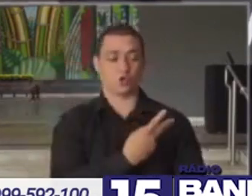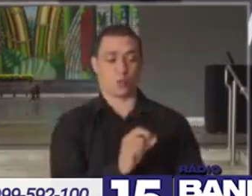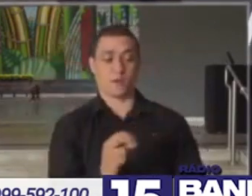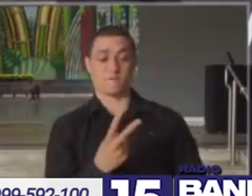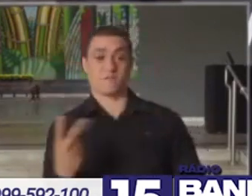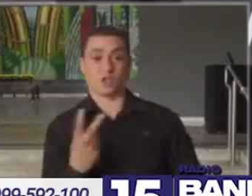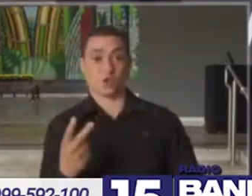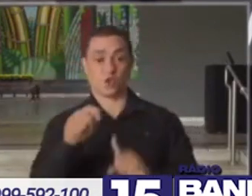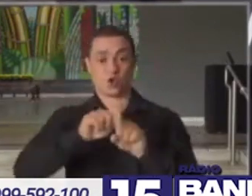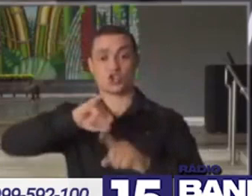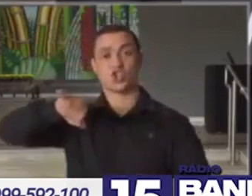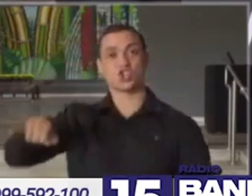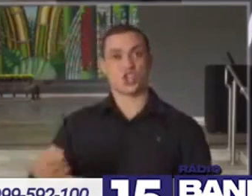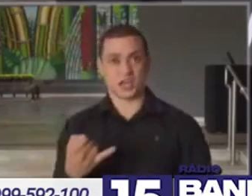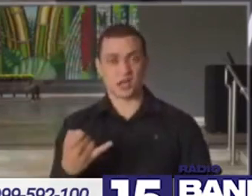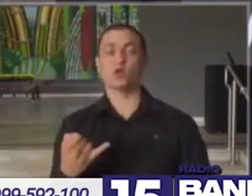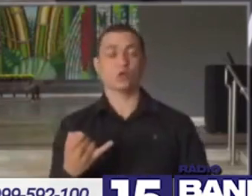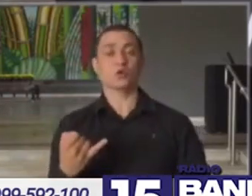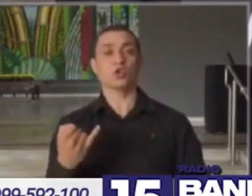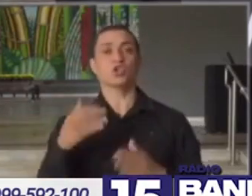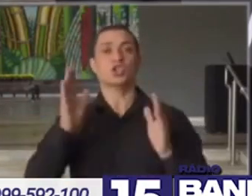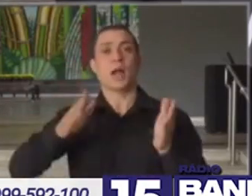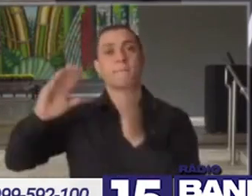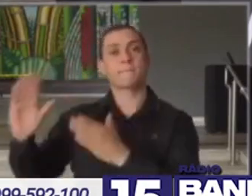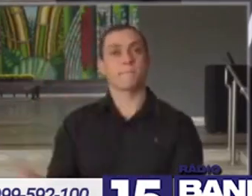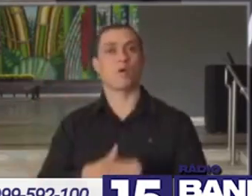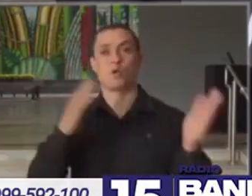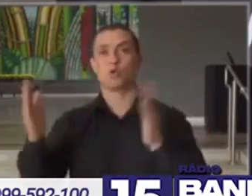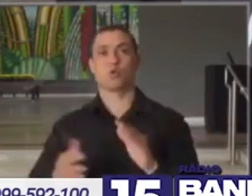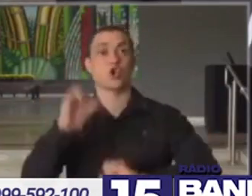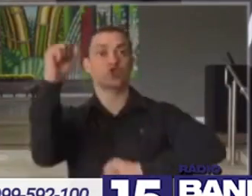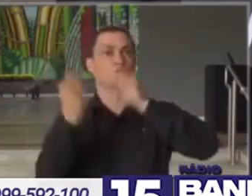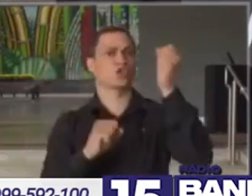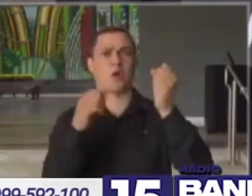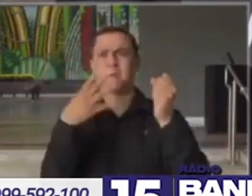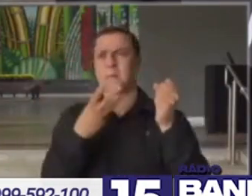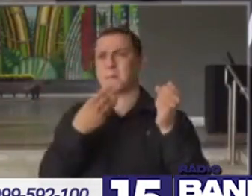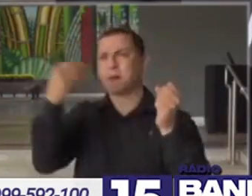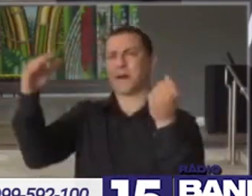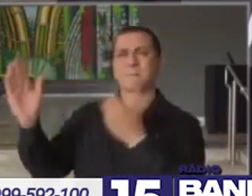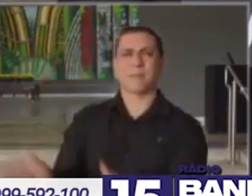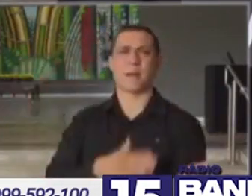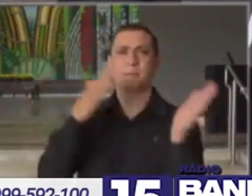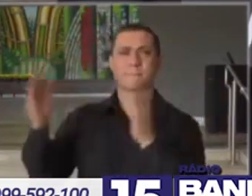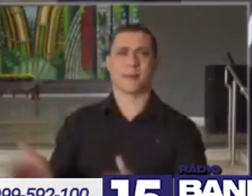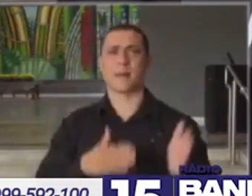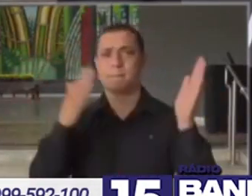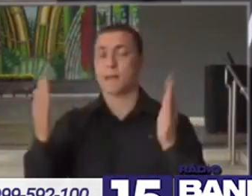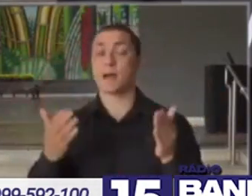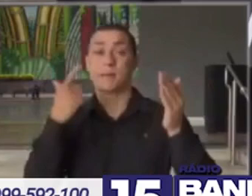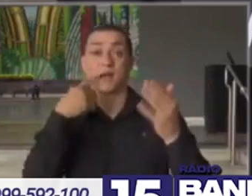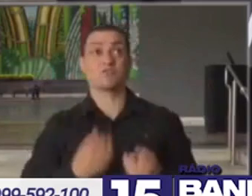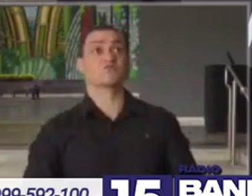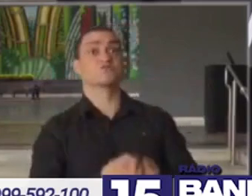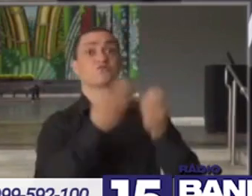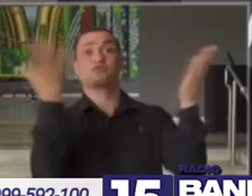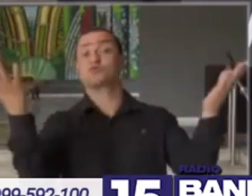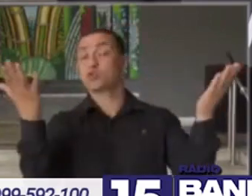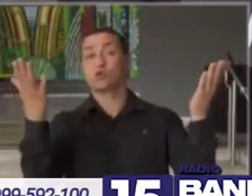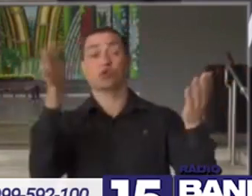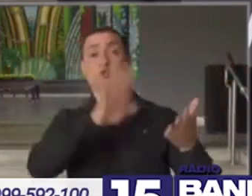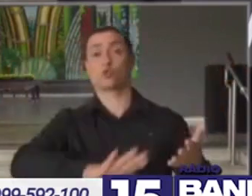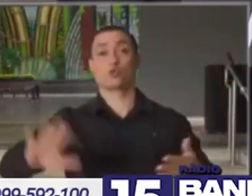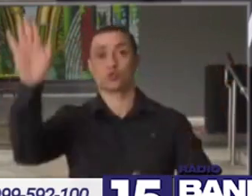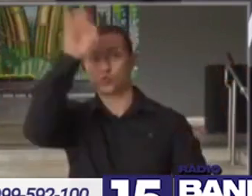começa a produção da primeira dose da vacina integralmente produzida no Brasil em dezembro deste ano. E